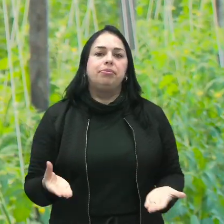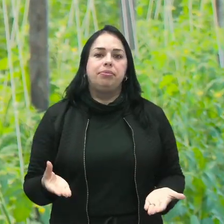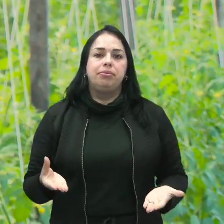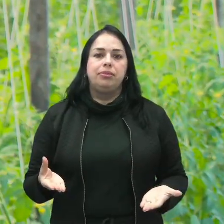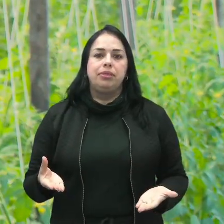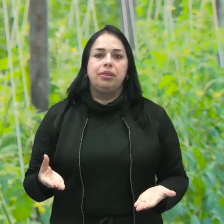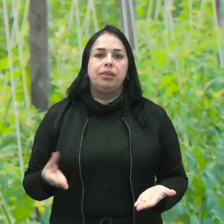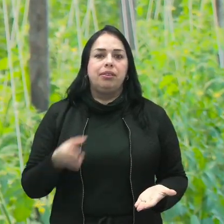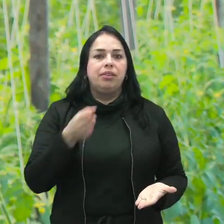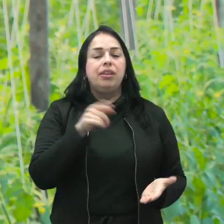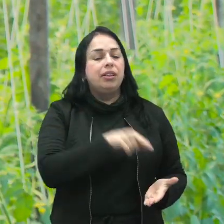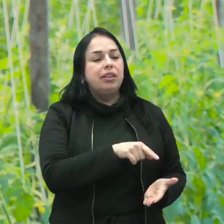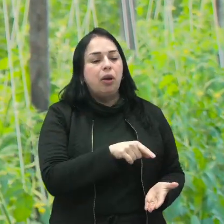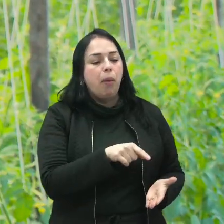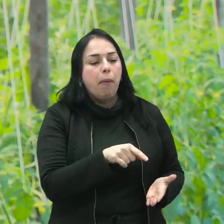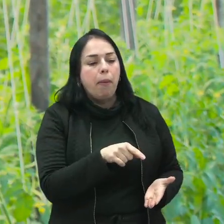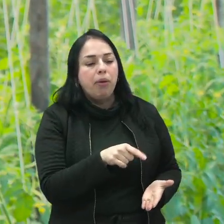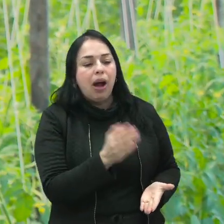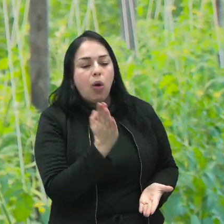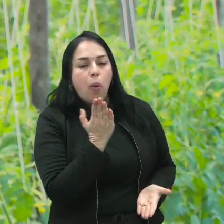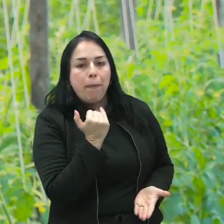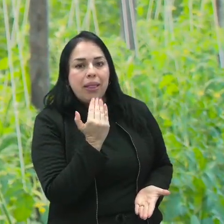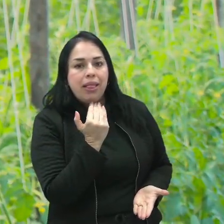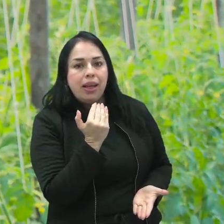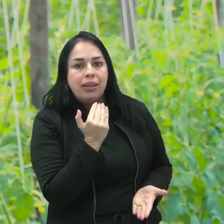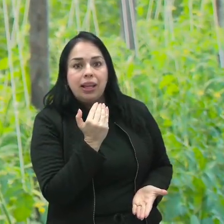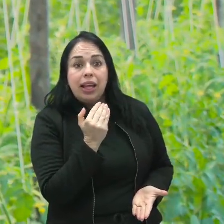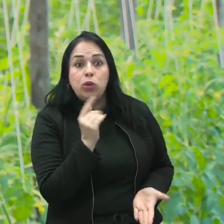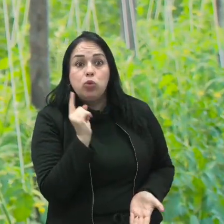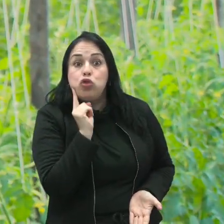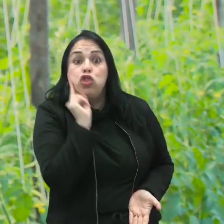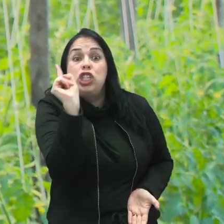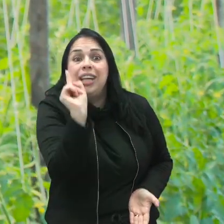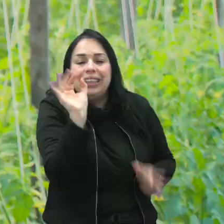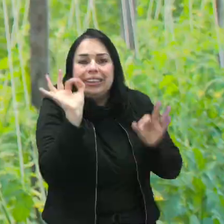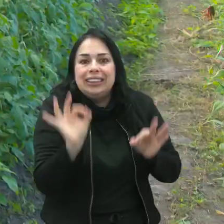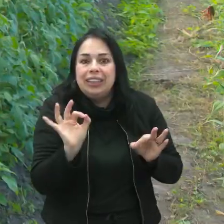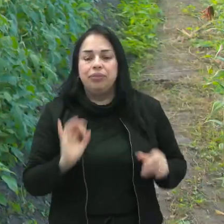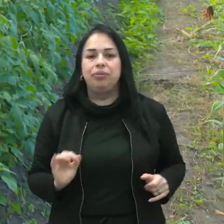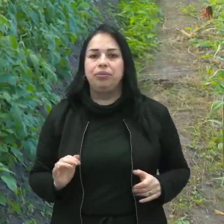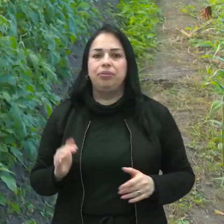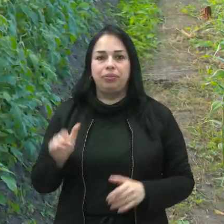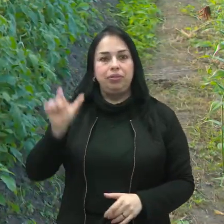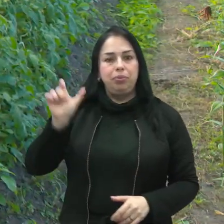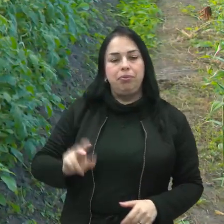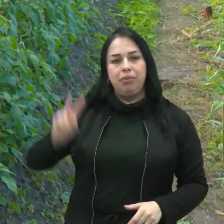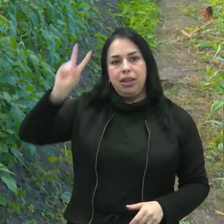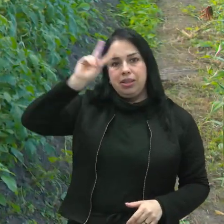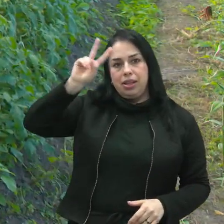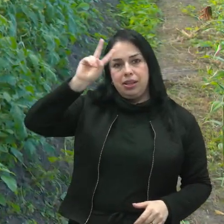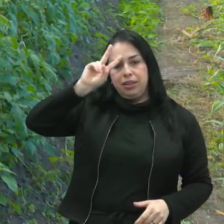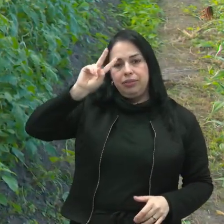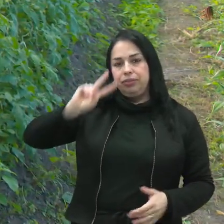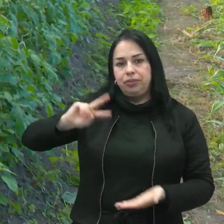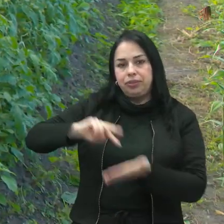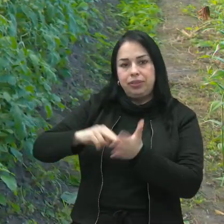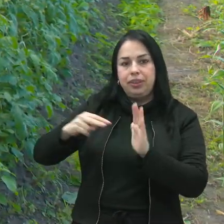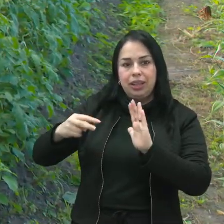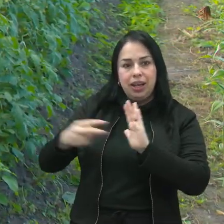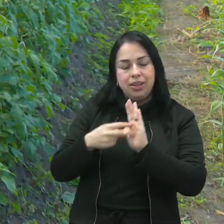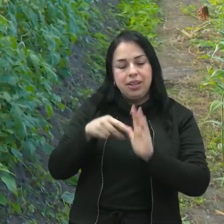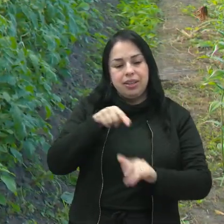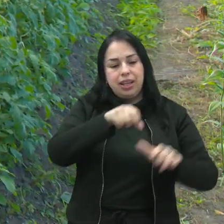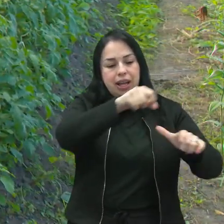assim, o produto vai praticamente do dia, entendeu? A história do Flávio mostra